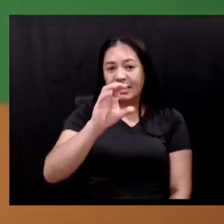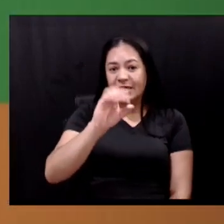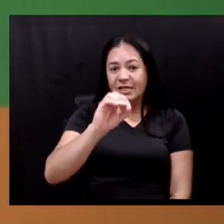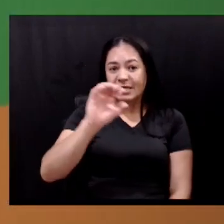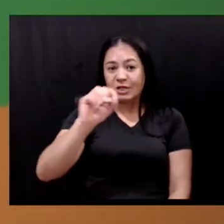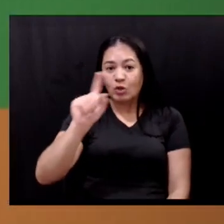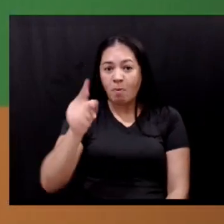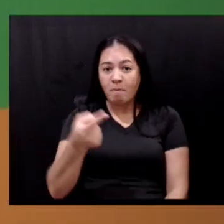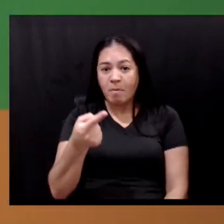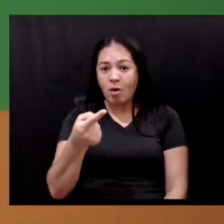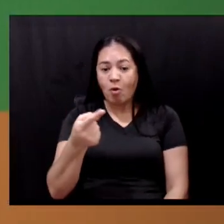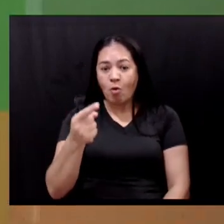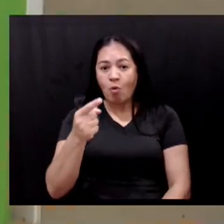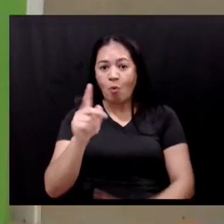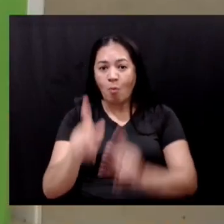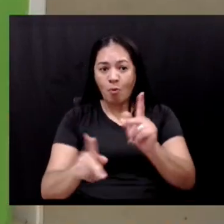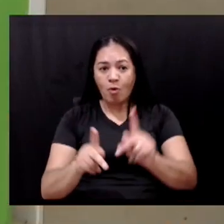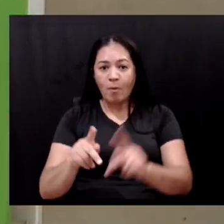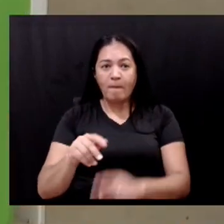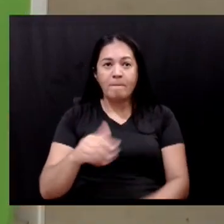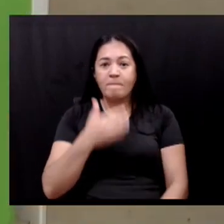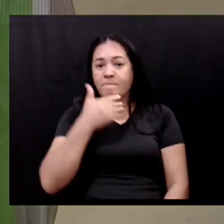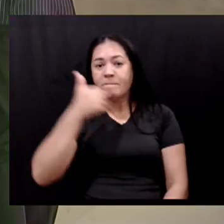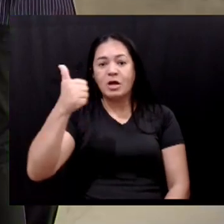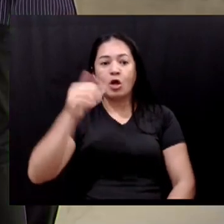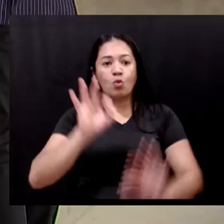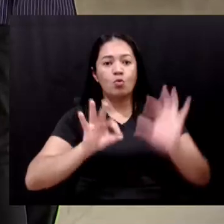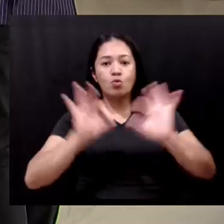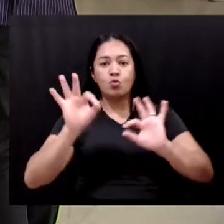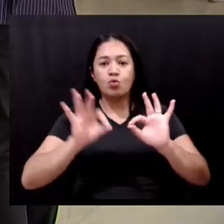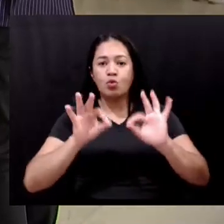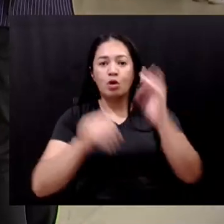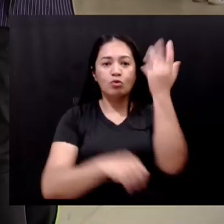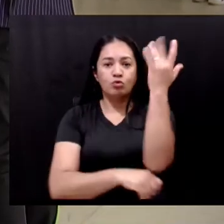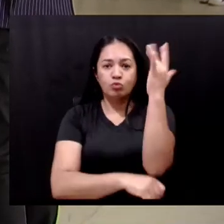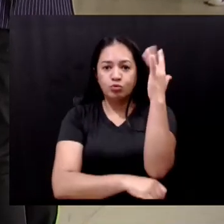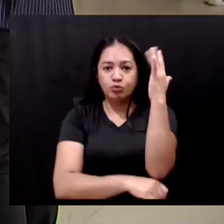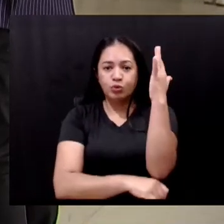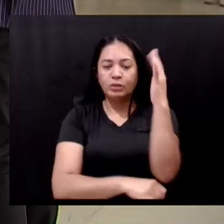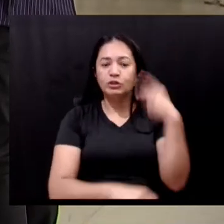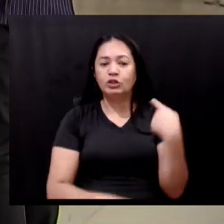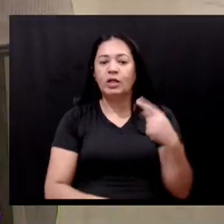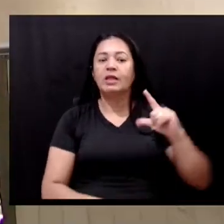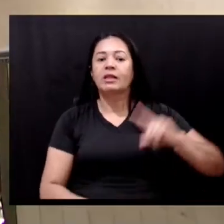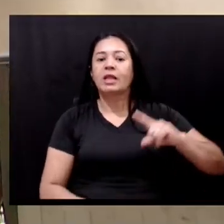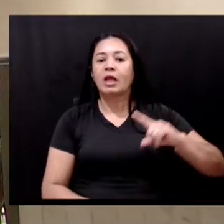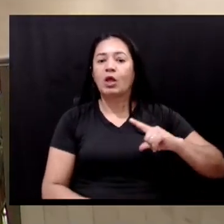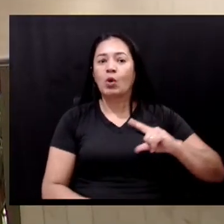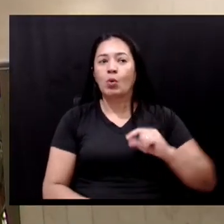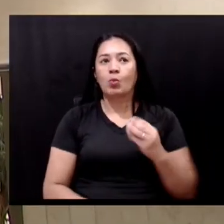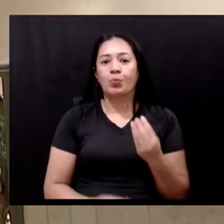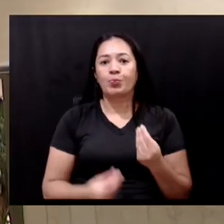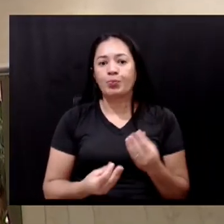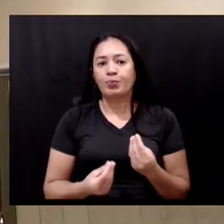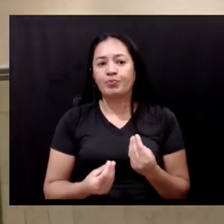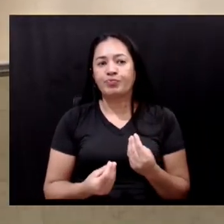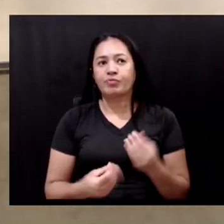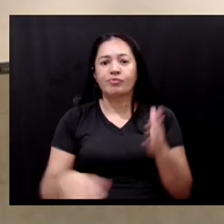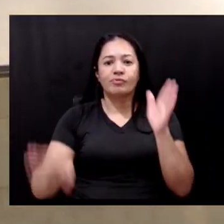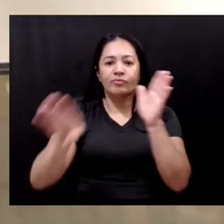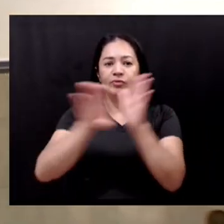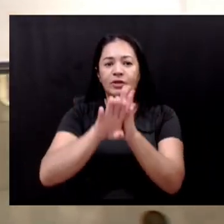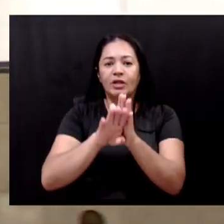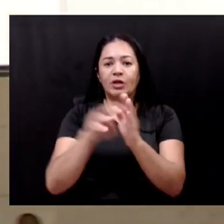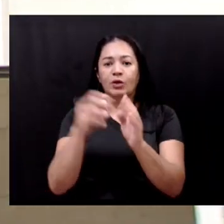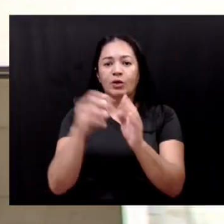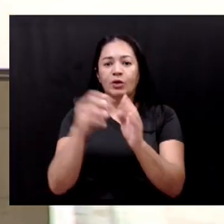dos melhores planos de ação climática. Nós temos aí um plano que vai até 2050, inclusive,